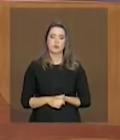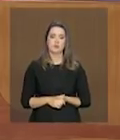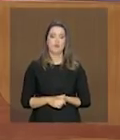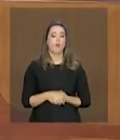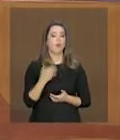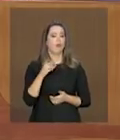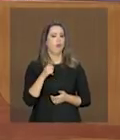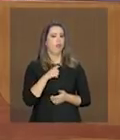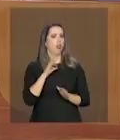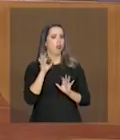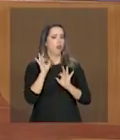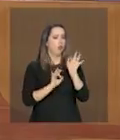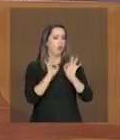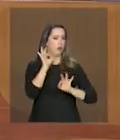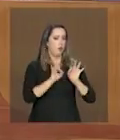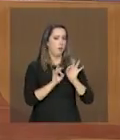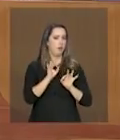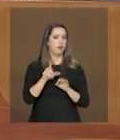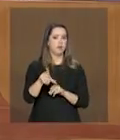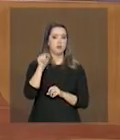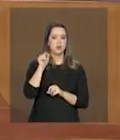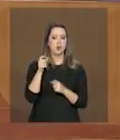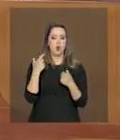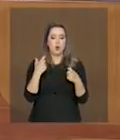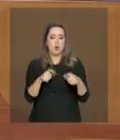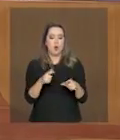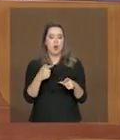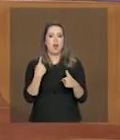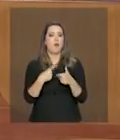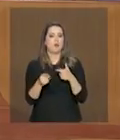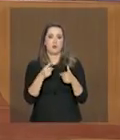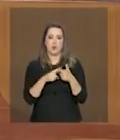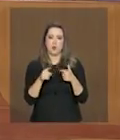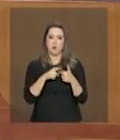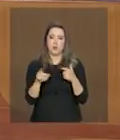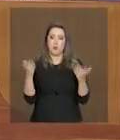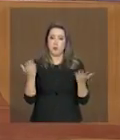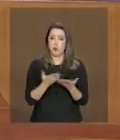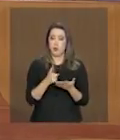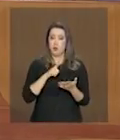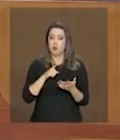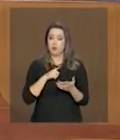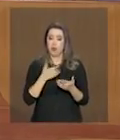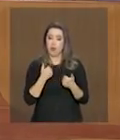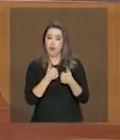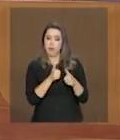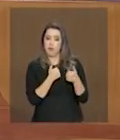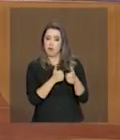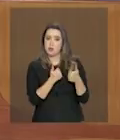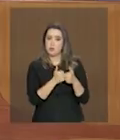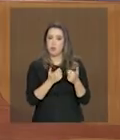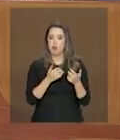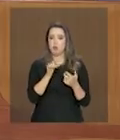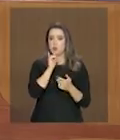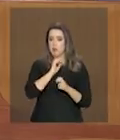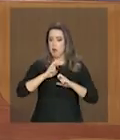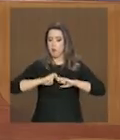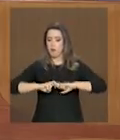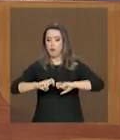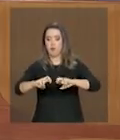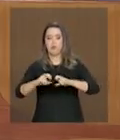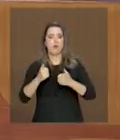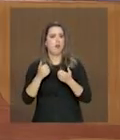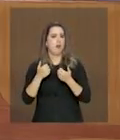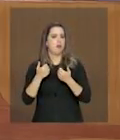que define os gargalos dos modais brasileiros, transporte ferroviário,